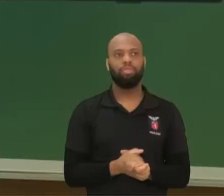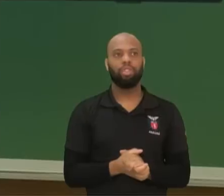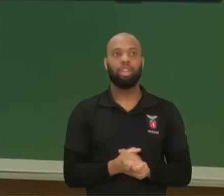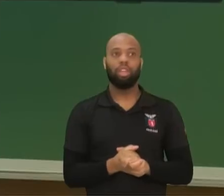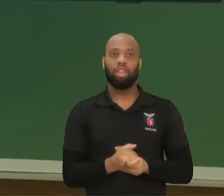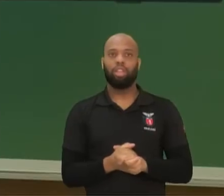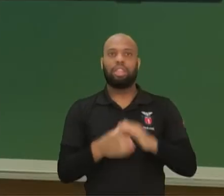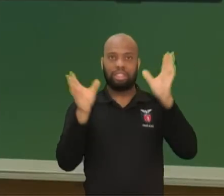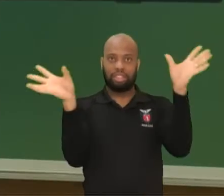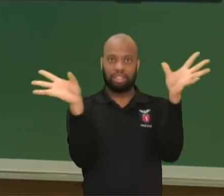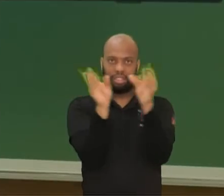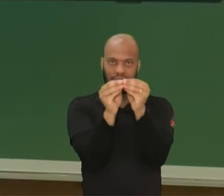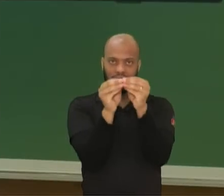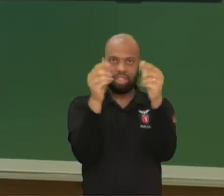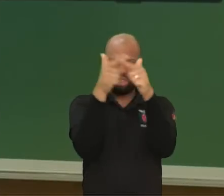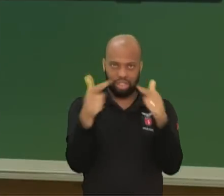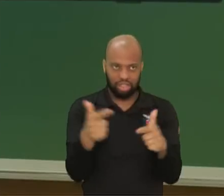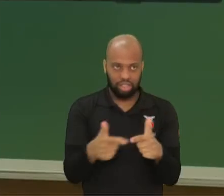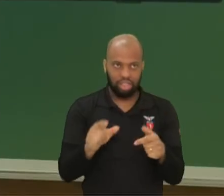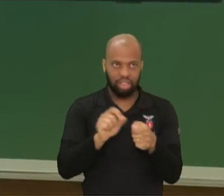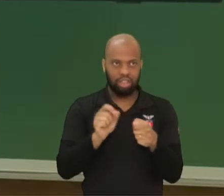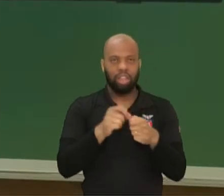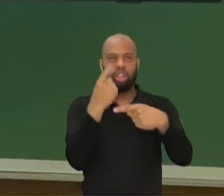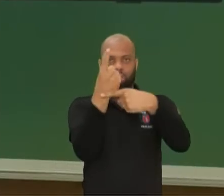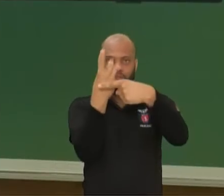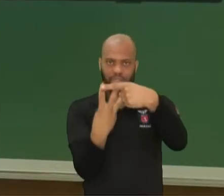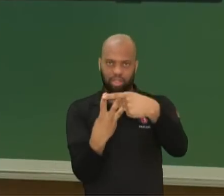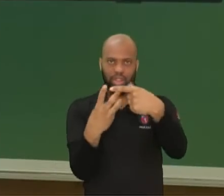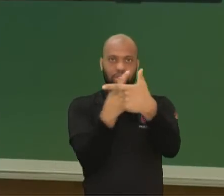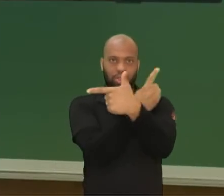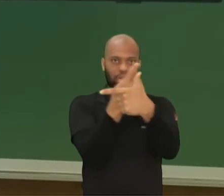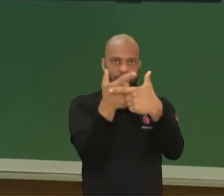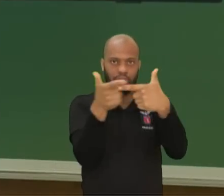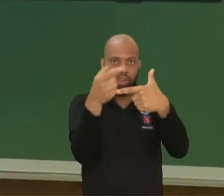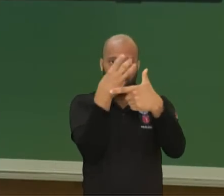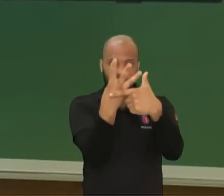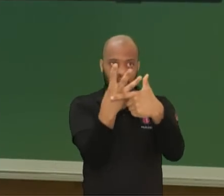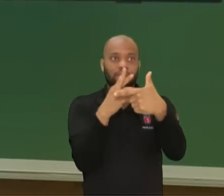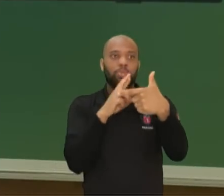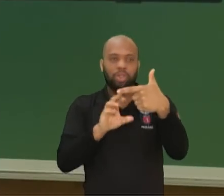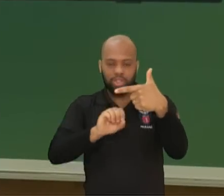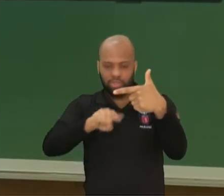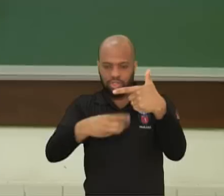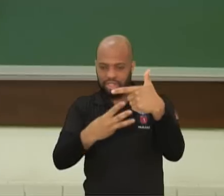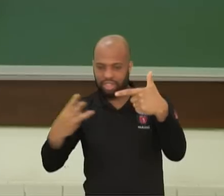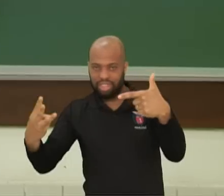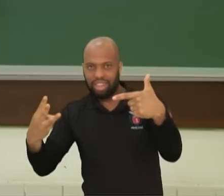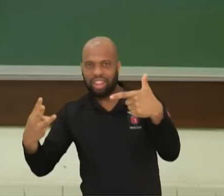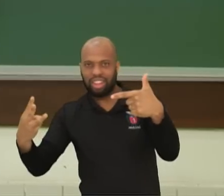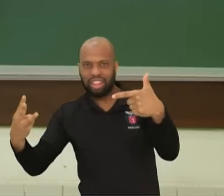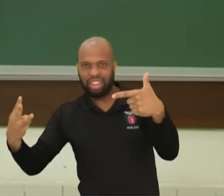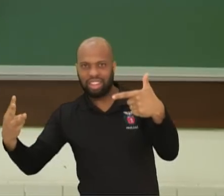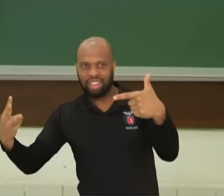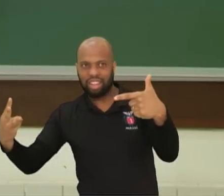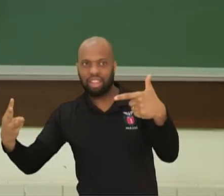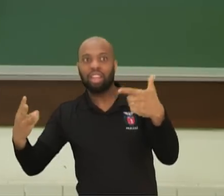3, 0,333, que significa ali 33%.